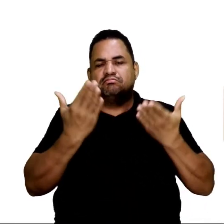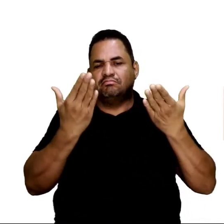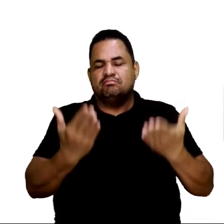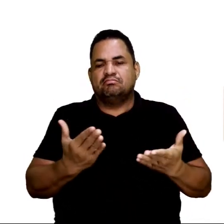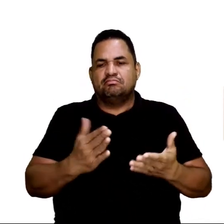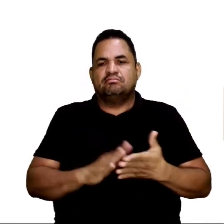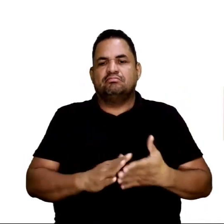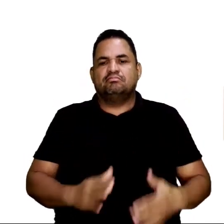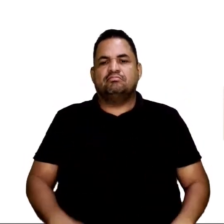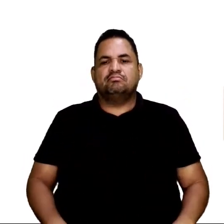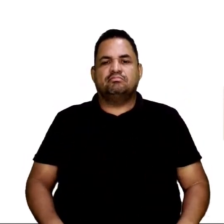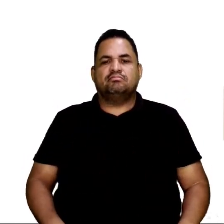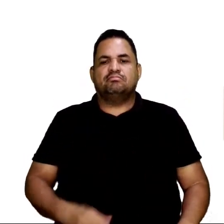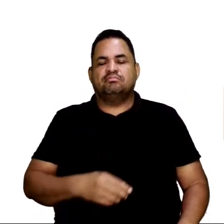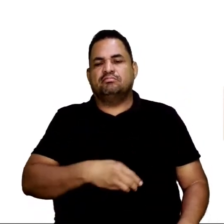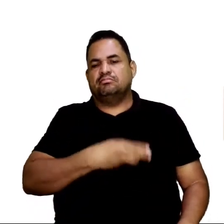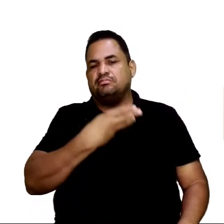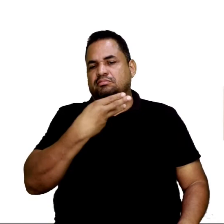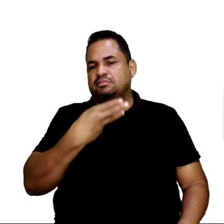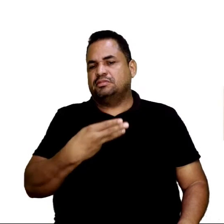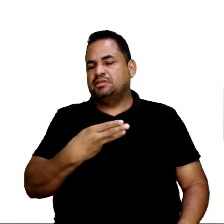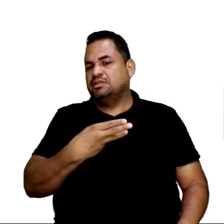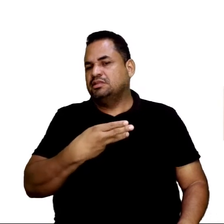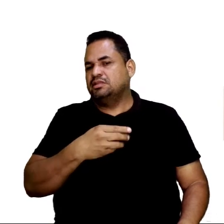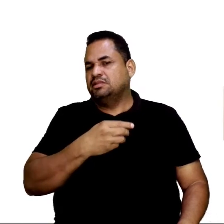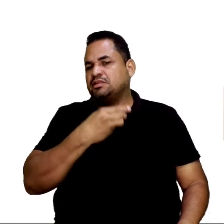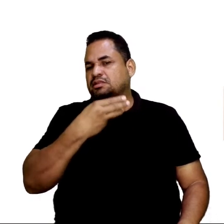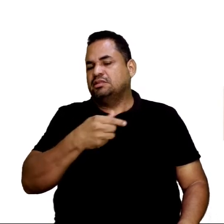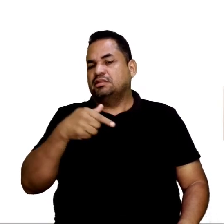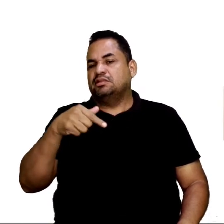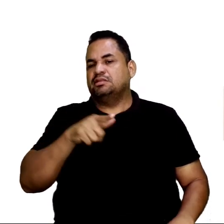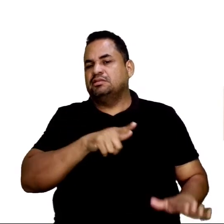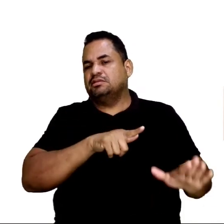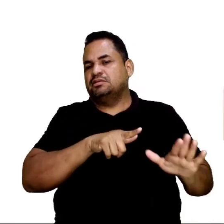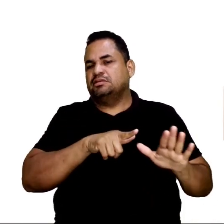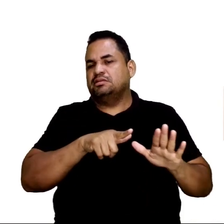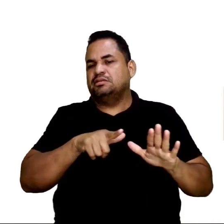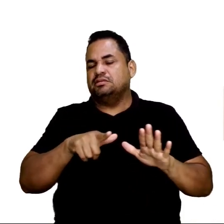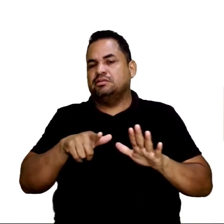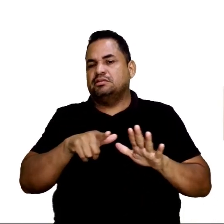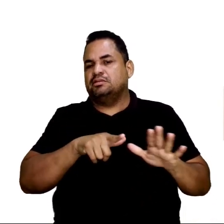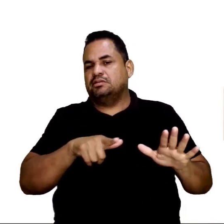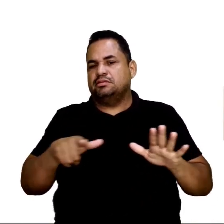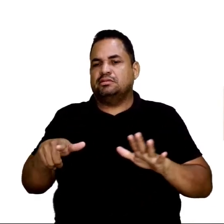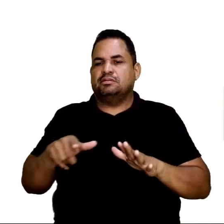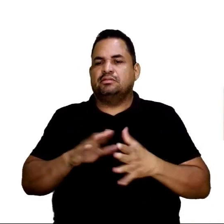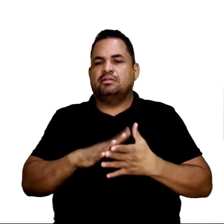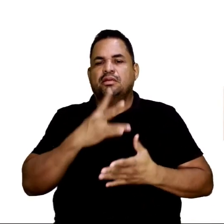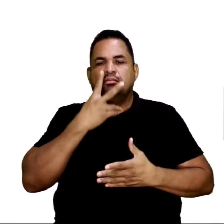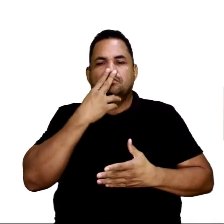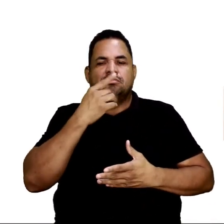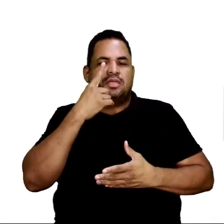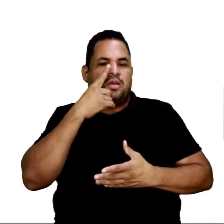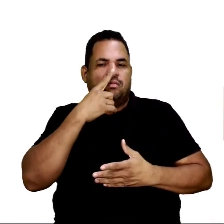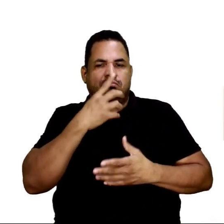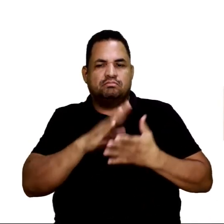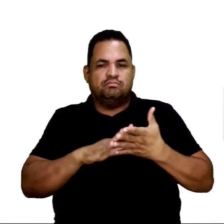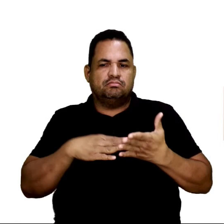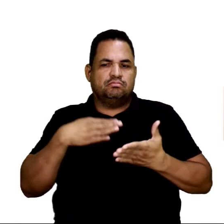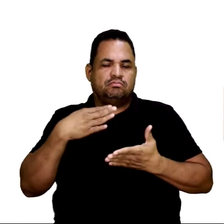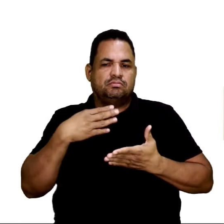Até cerca da 30ª semana, o feto tem a aparência avermelhada e enrugada por causa de sua